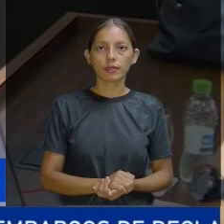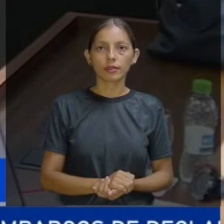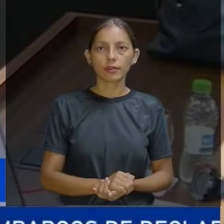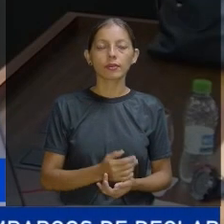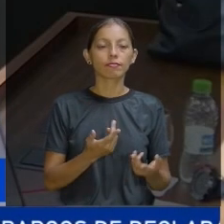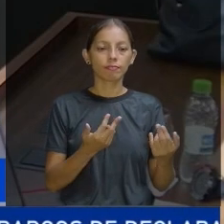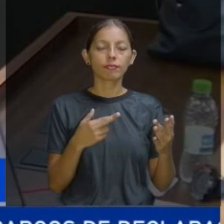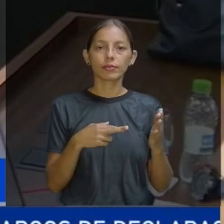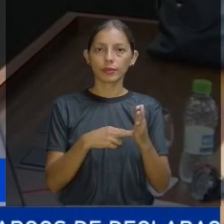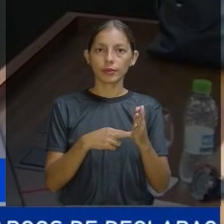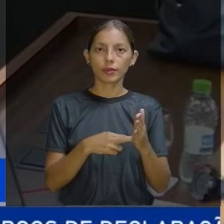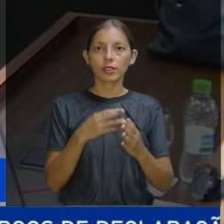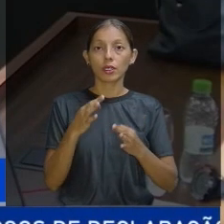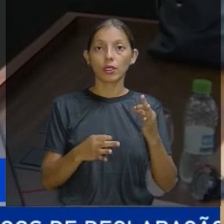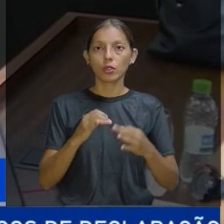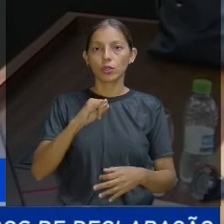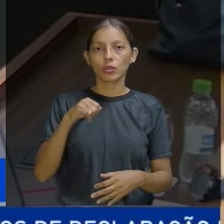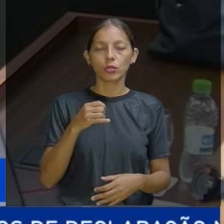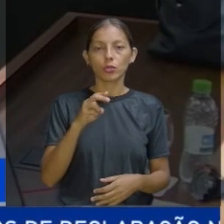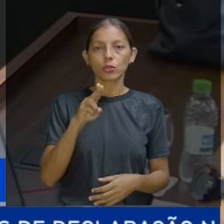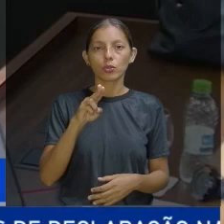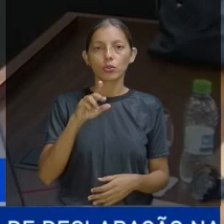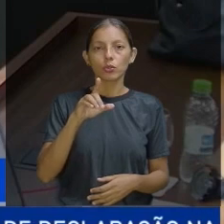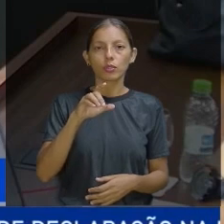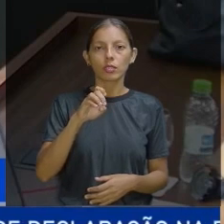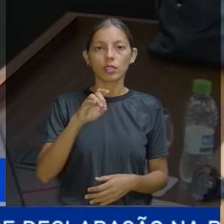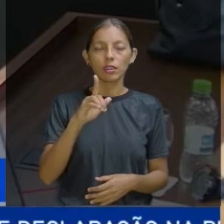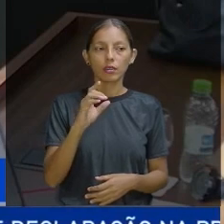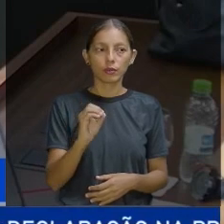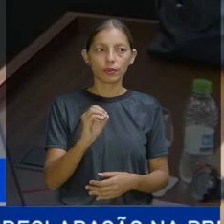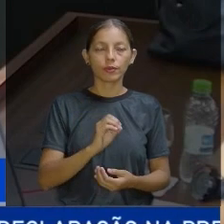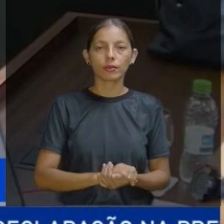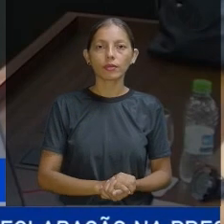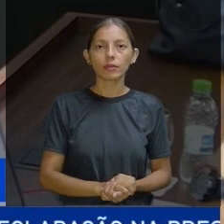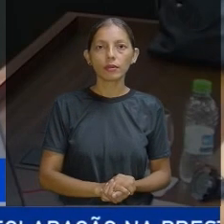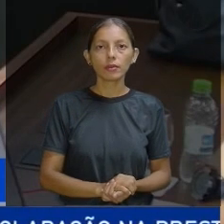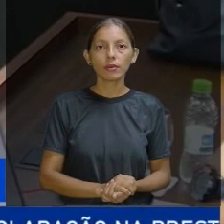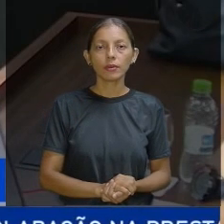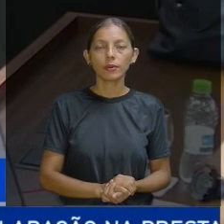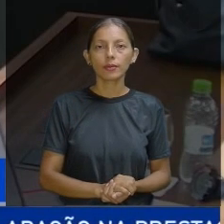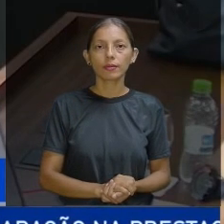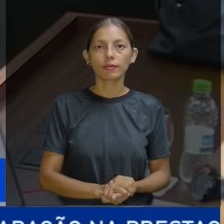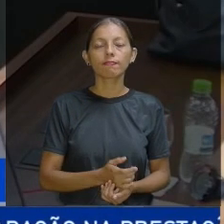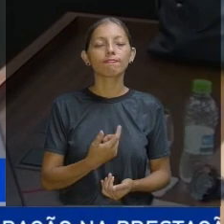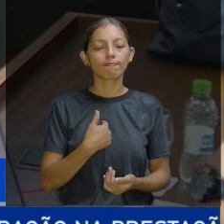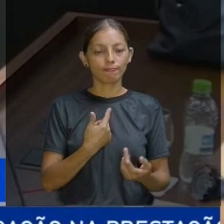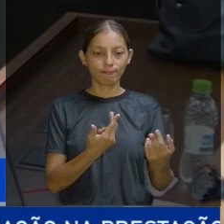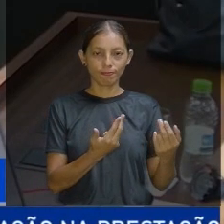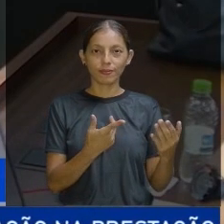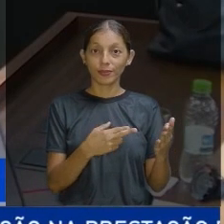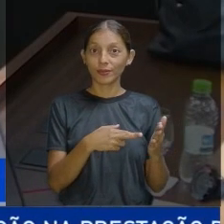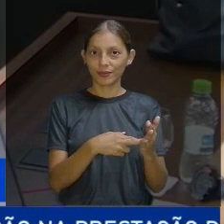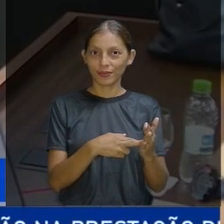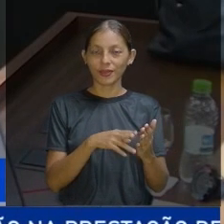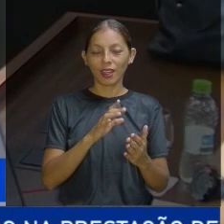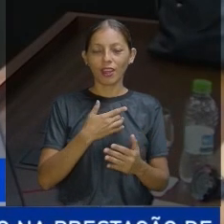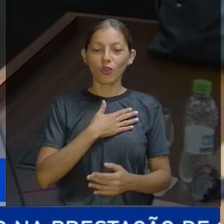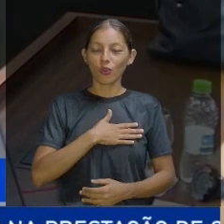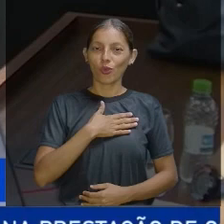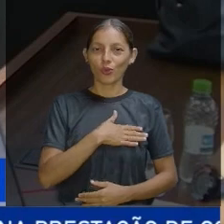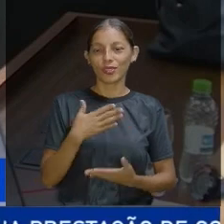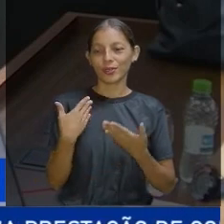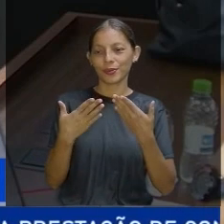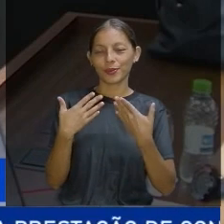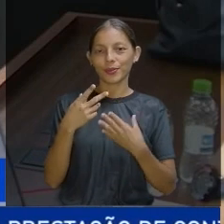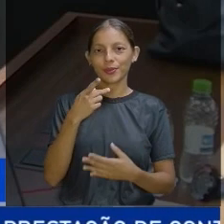Juiz Juscelio Neto? Presidente, vou acompanhar, mas como eu gosto de conversar bastante com o Paulo, e essas viagens de itinerante